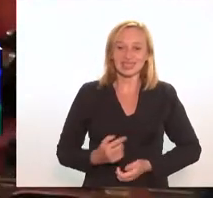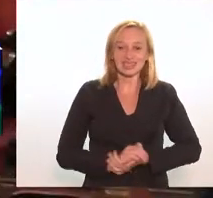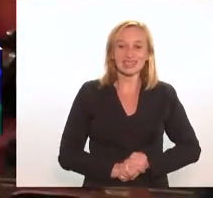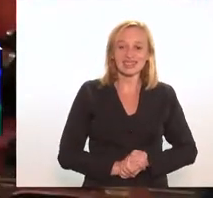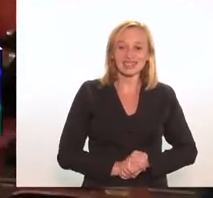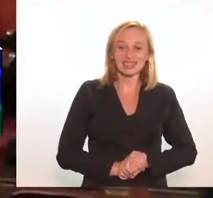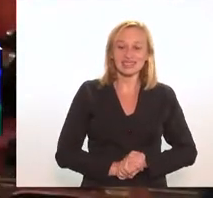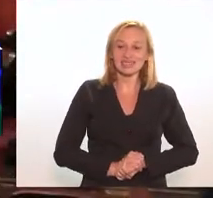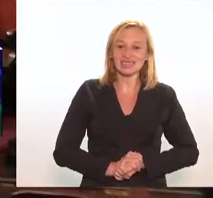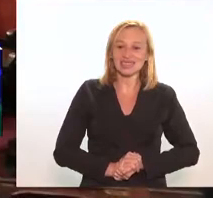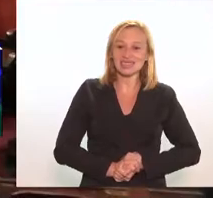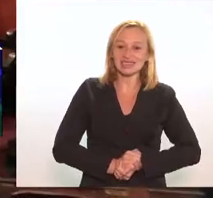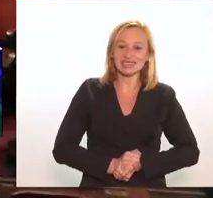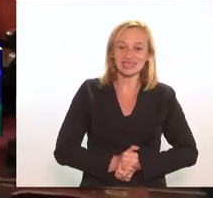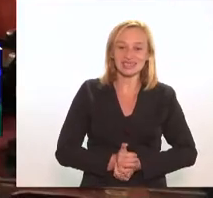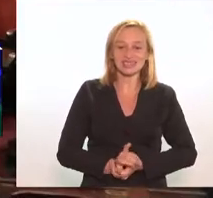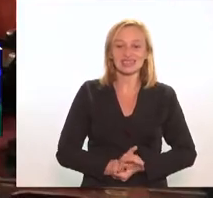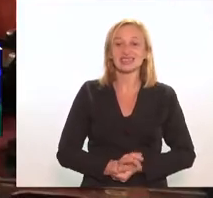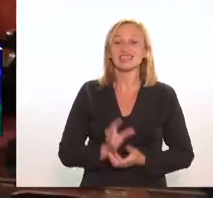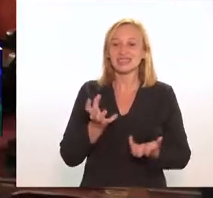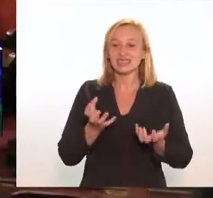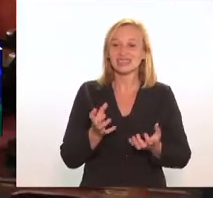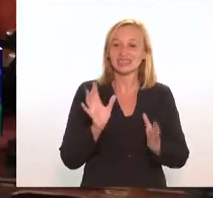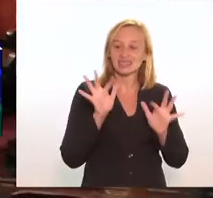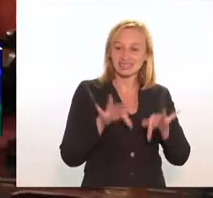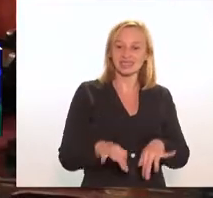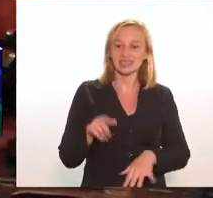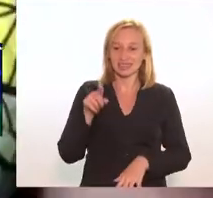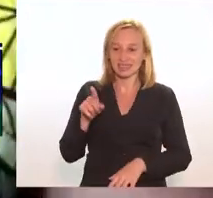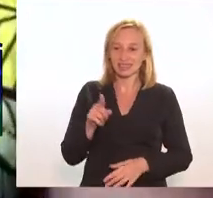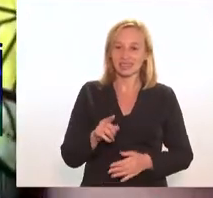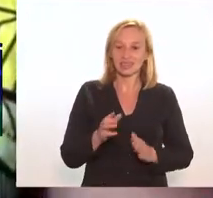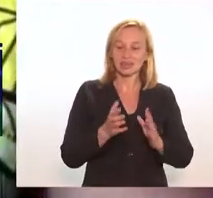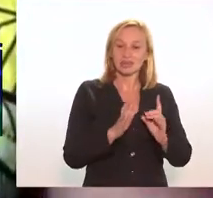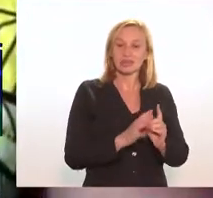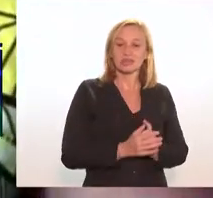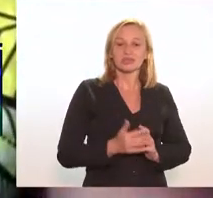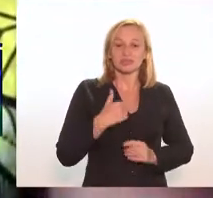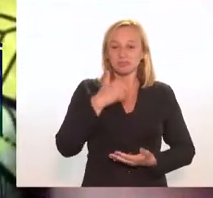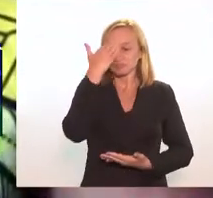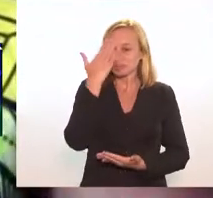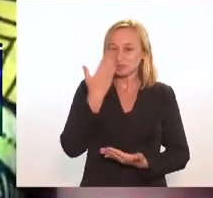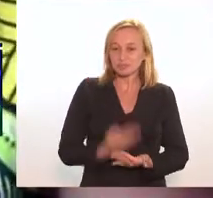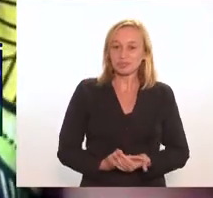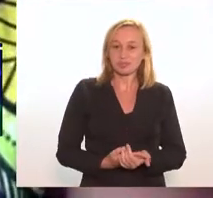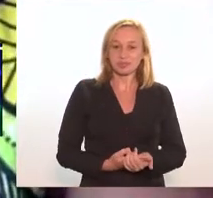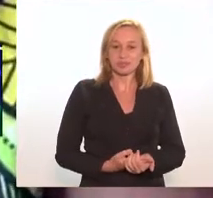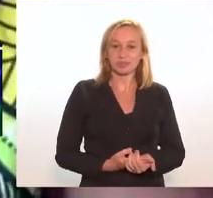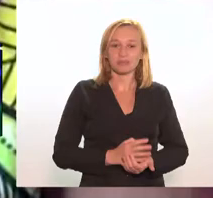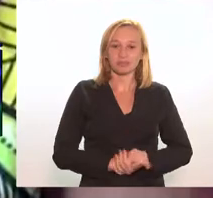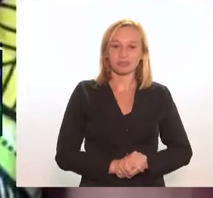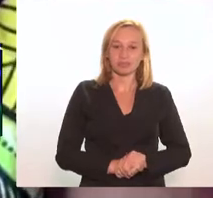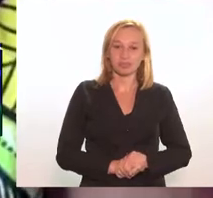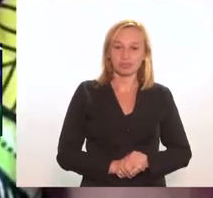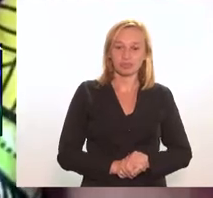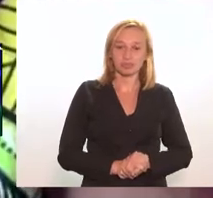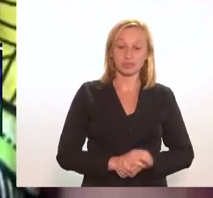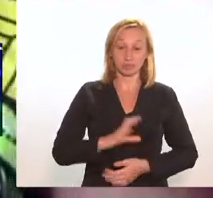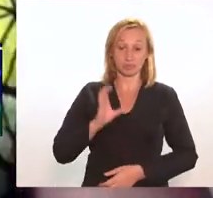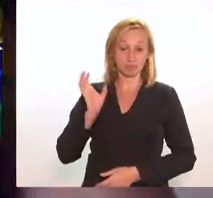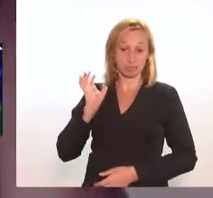Obrigada, presidente. Contribuindo aqui para um debate que eu acredito que está, de alguma forma, sendo muito